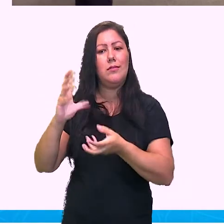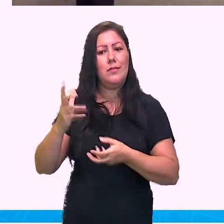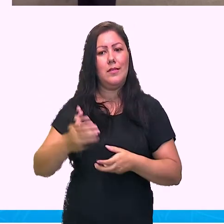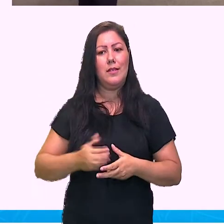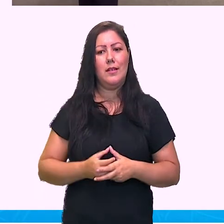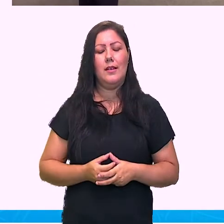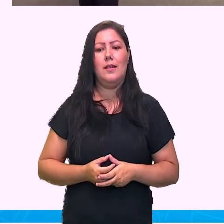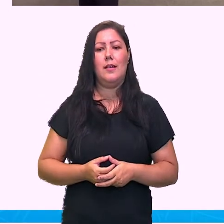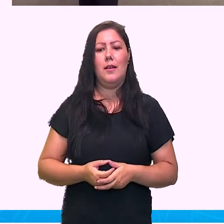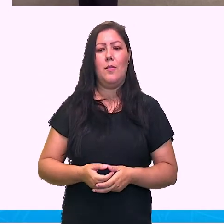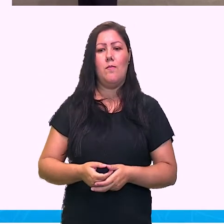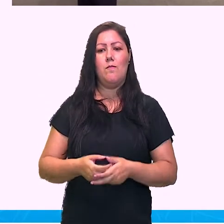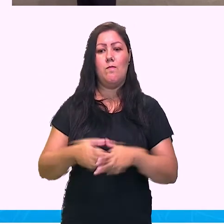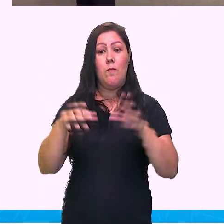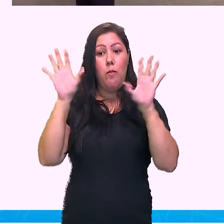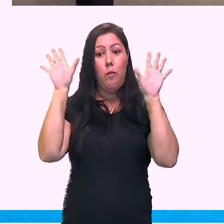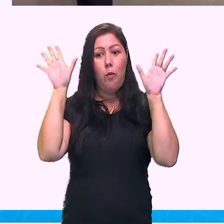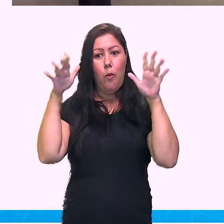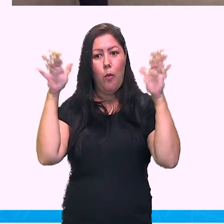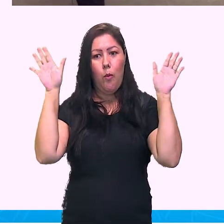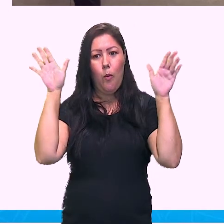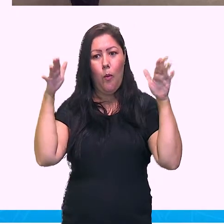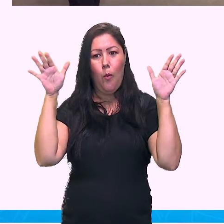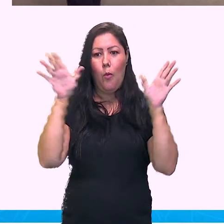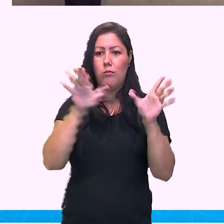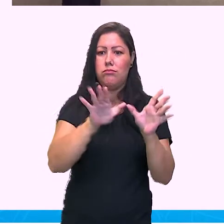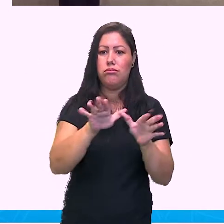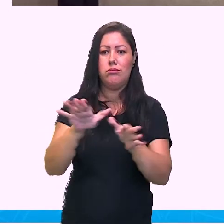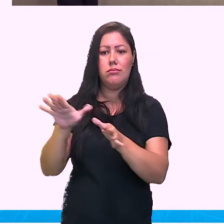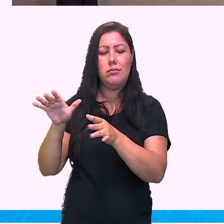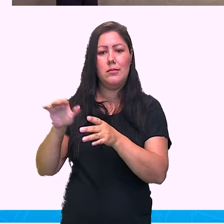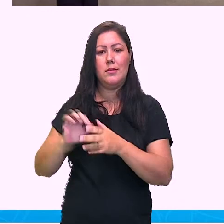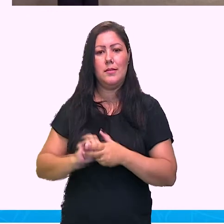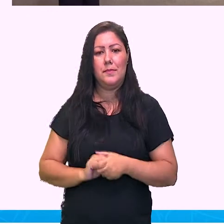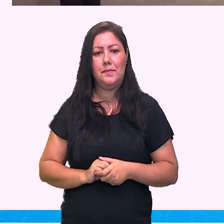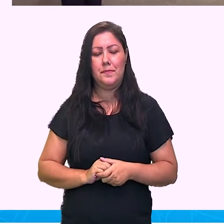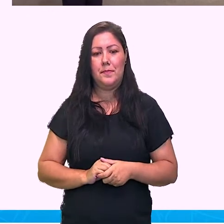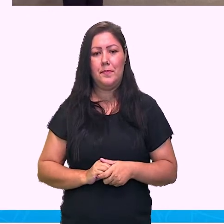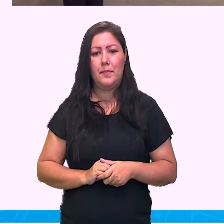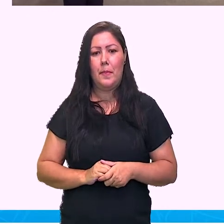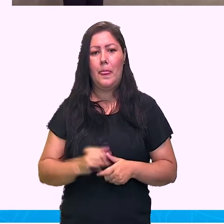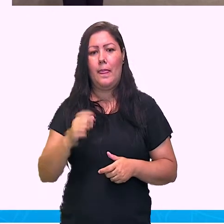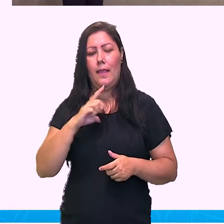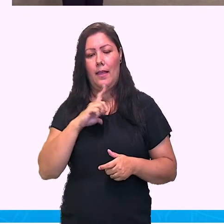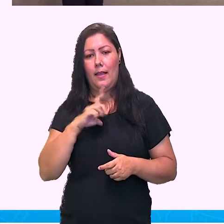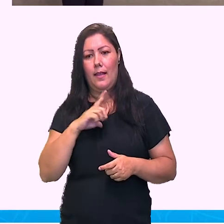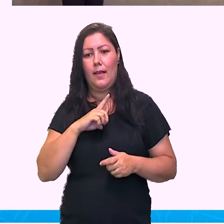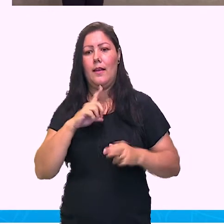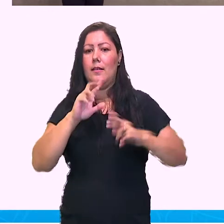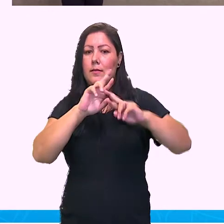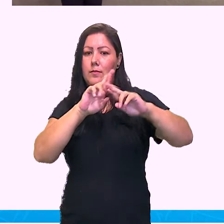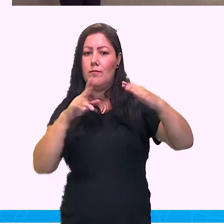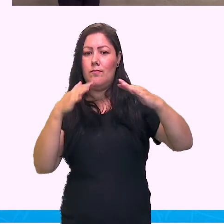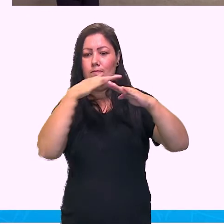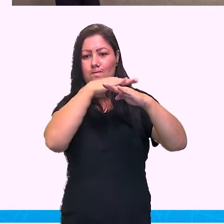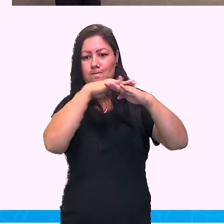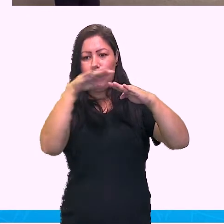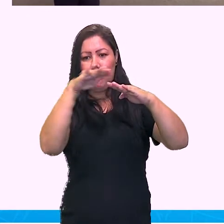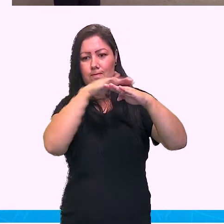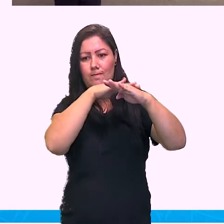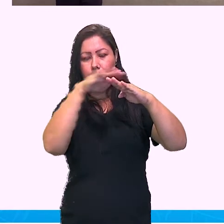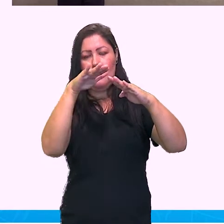E nessa região aqui, ó, nós temos a área de transição entre o Pantanal e a